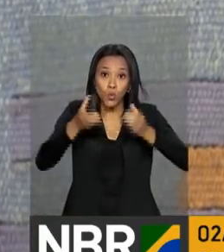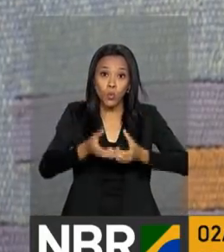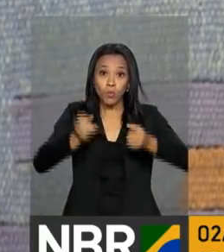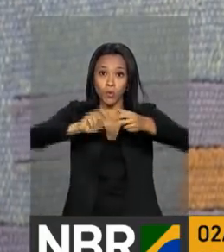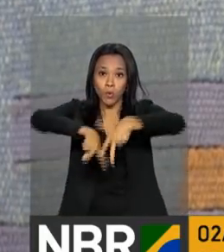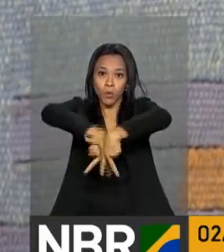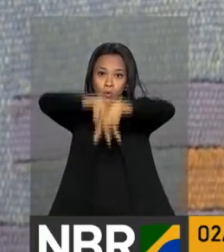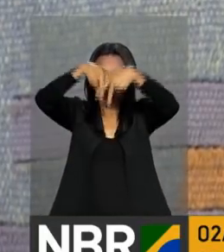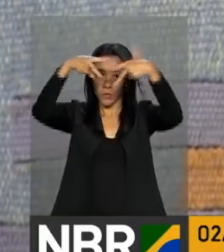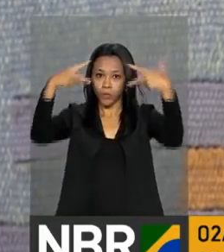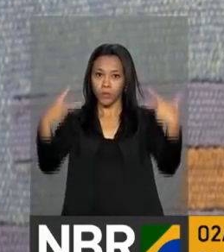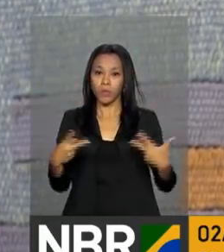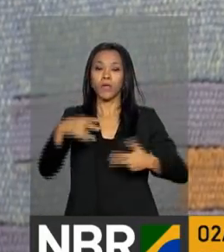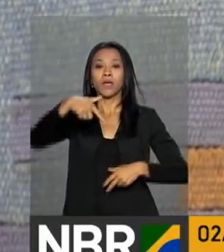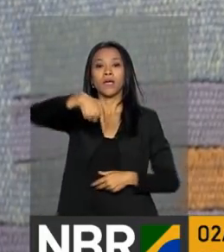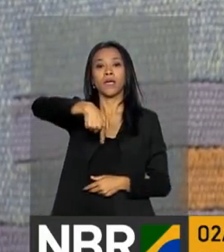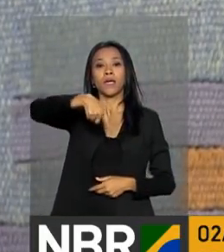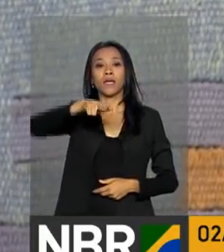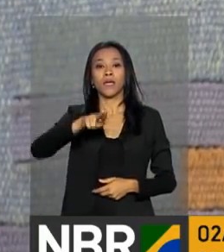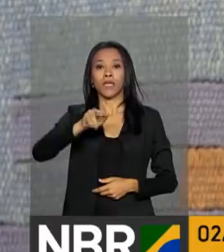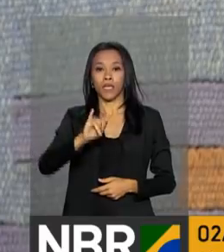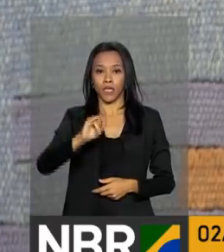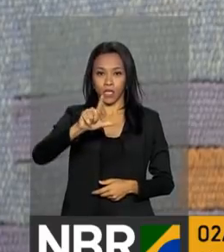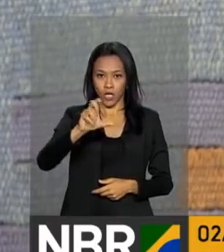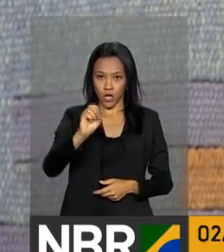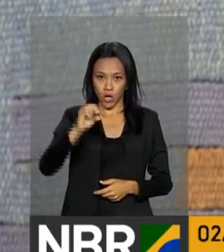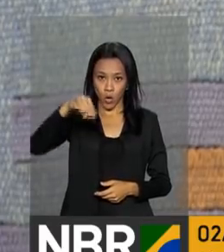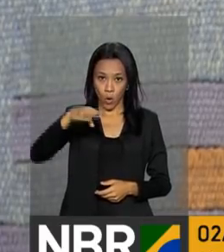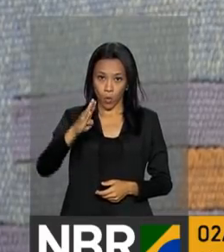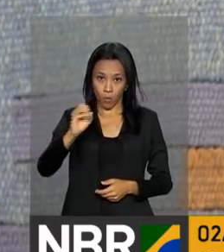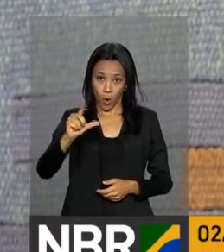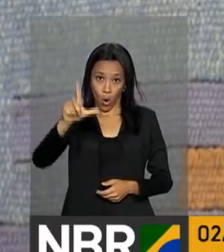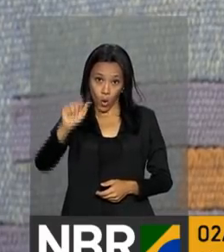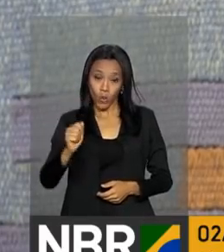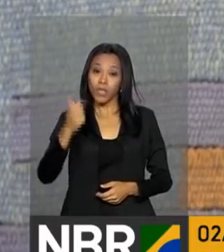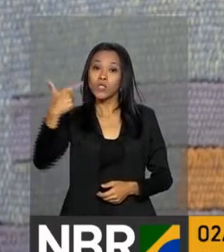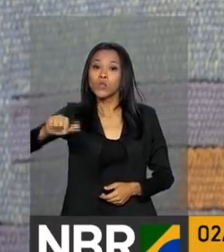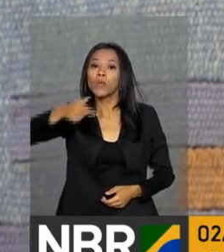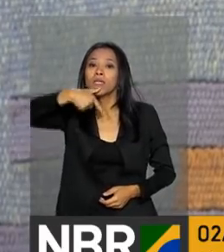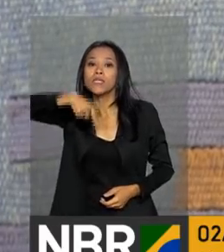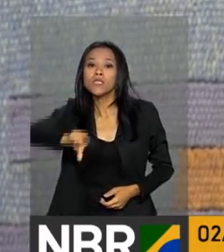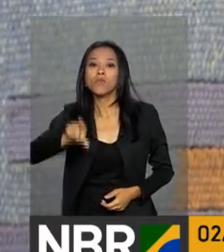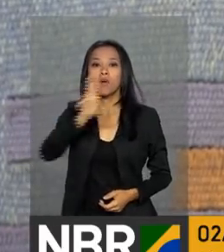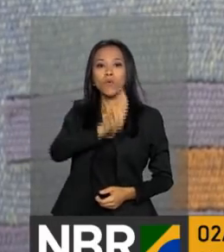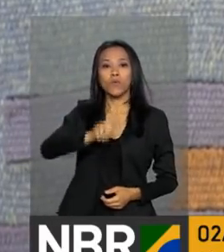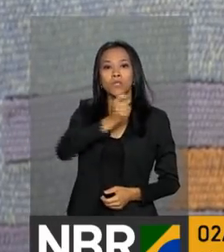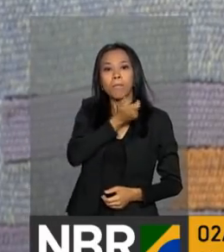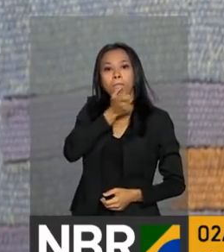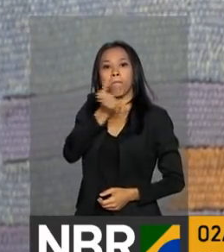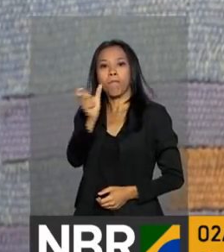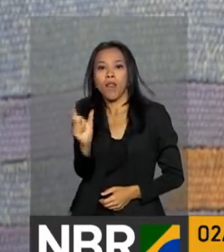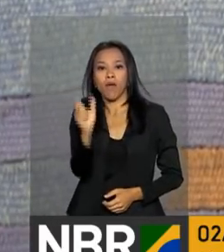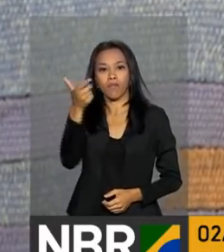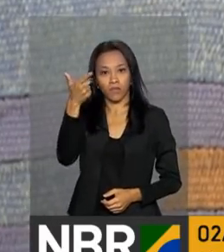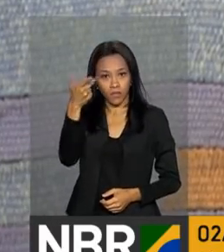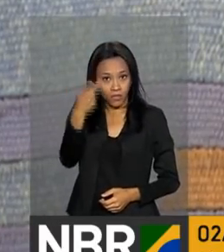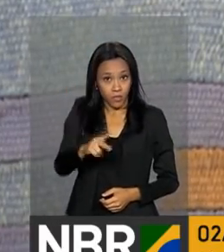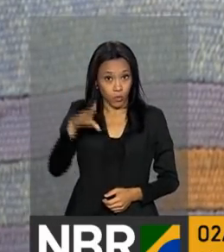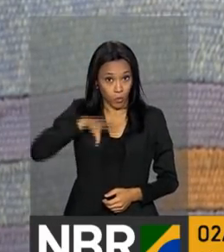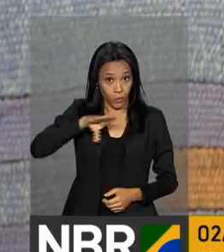Suriname ainda usa em seu dialeto palavras portuguesas trazidas do